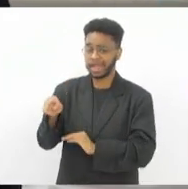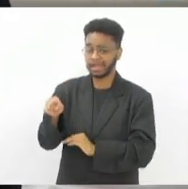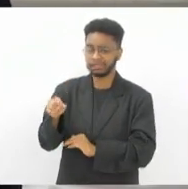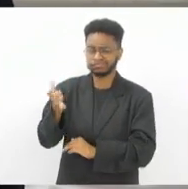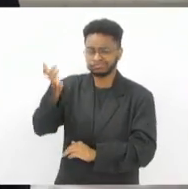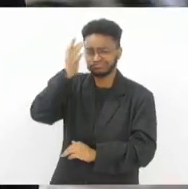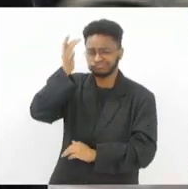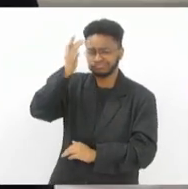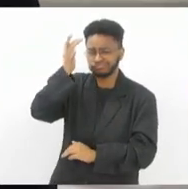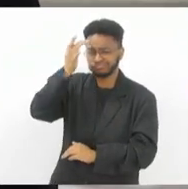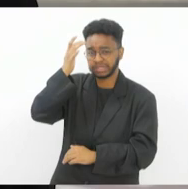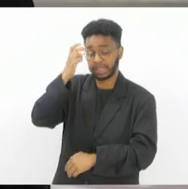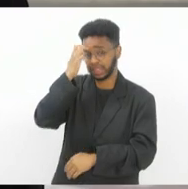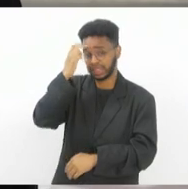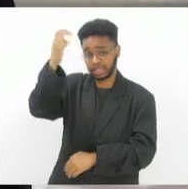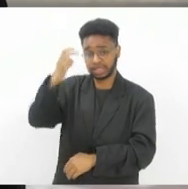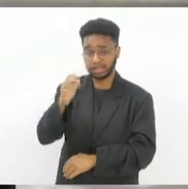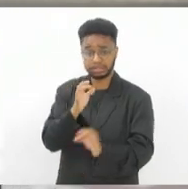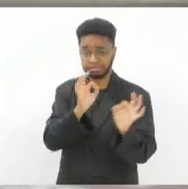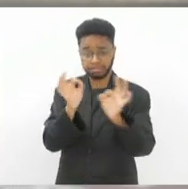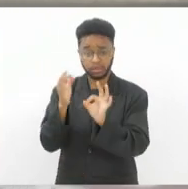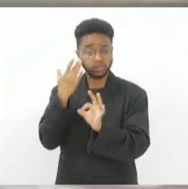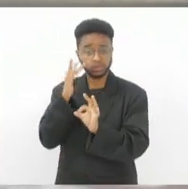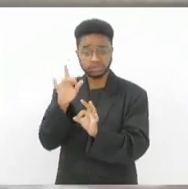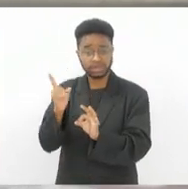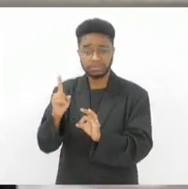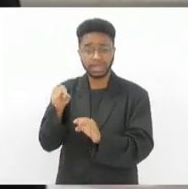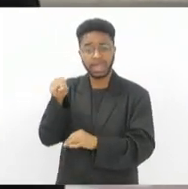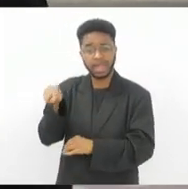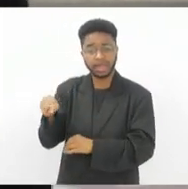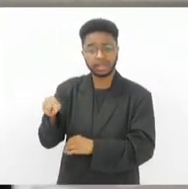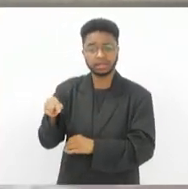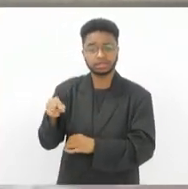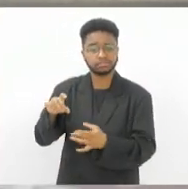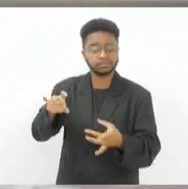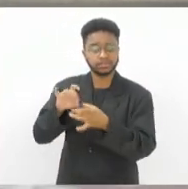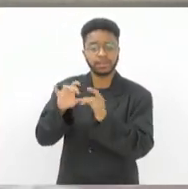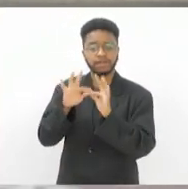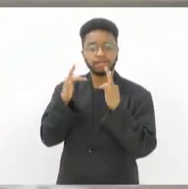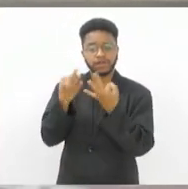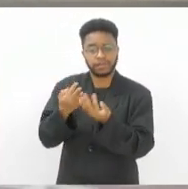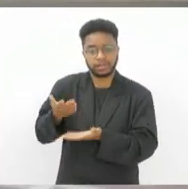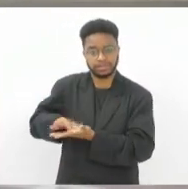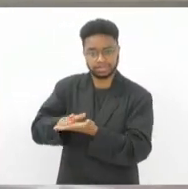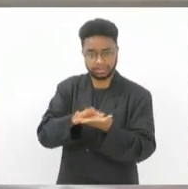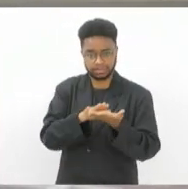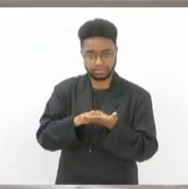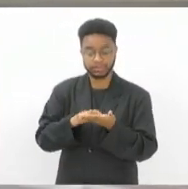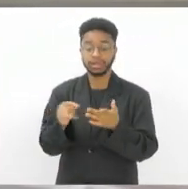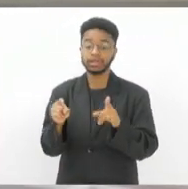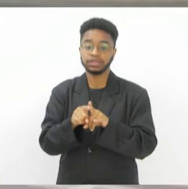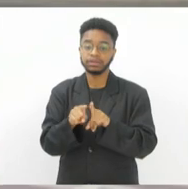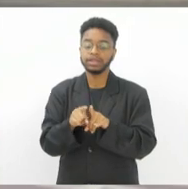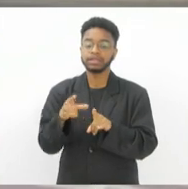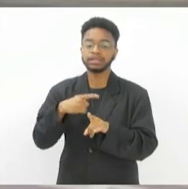CDF, ninguém sabia que ela vinha de uma família de sambista. E o livro também conta passagens